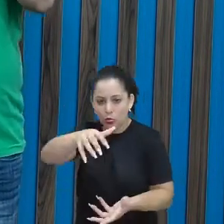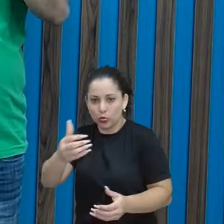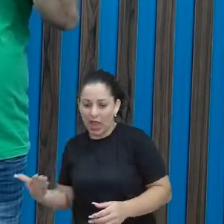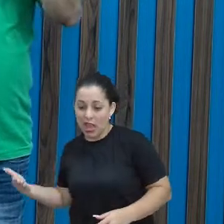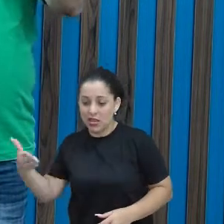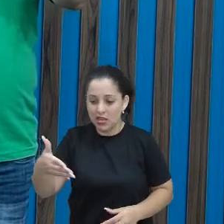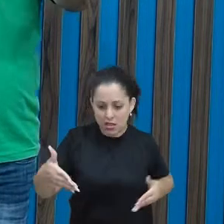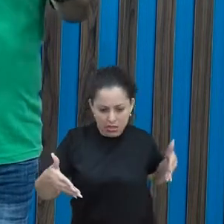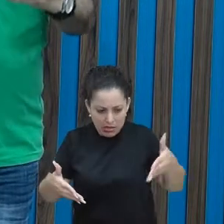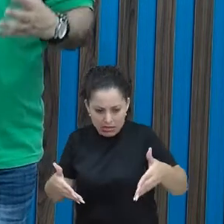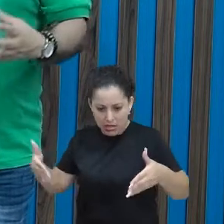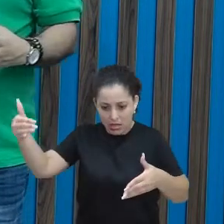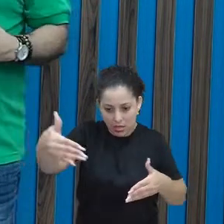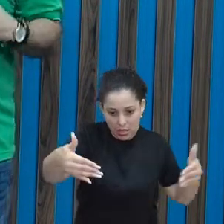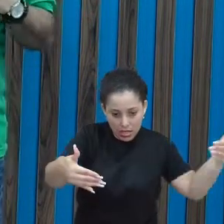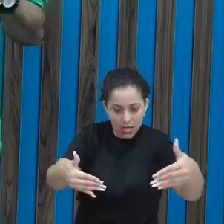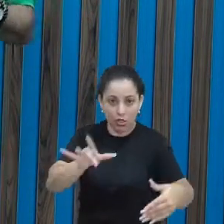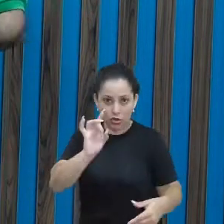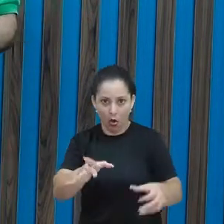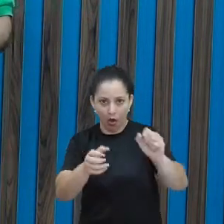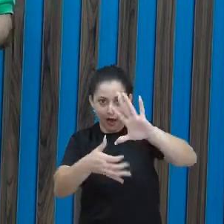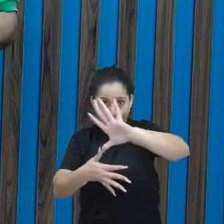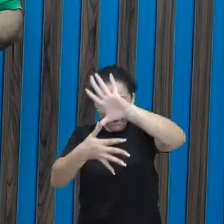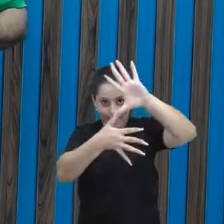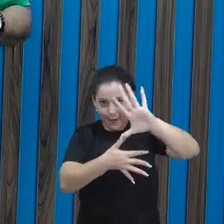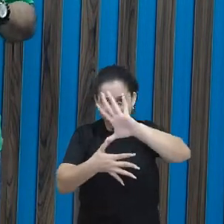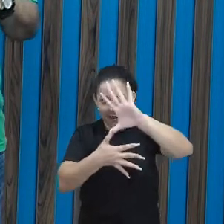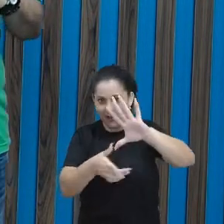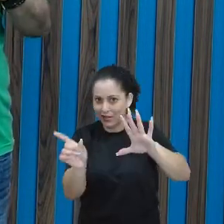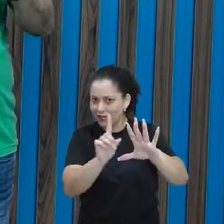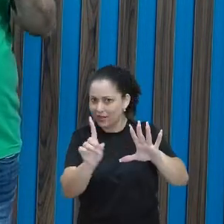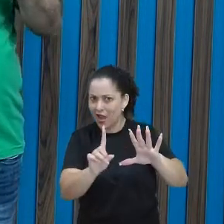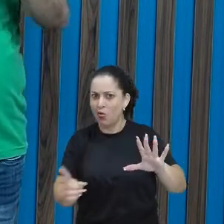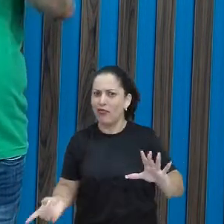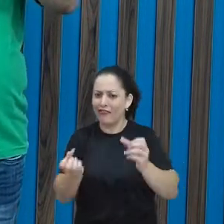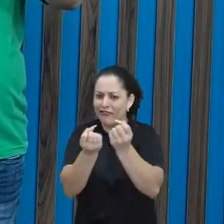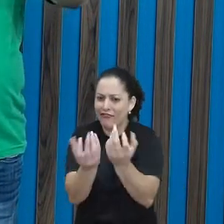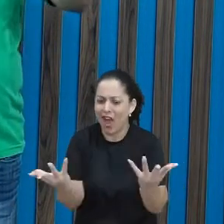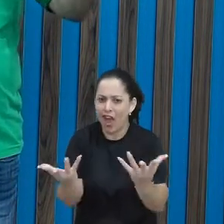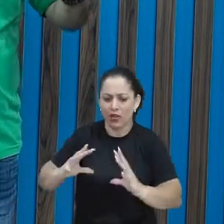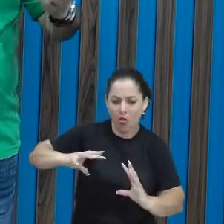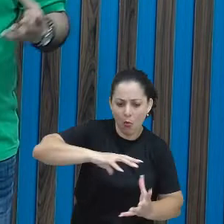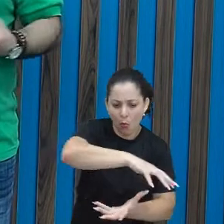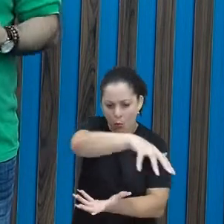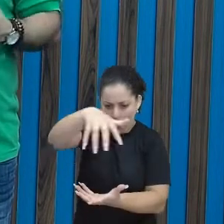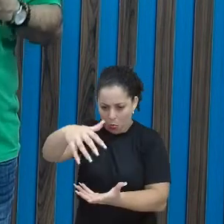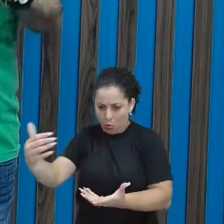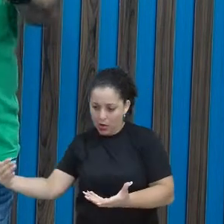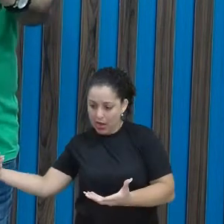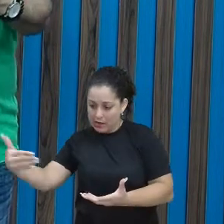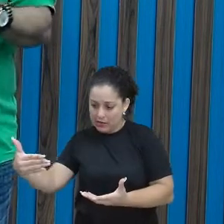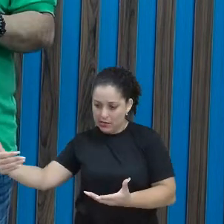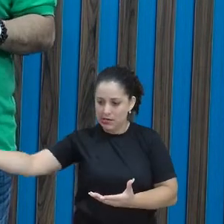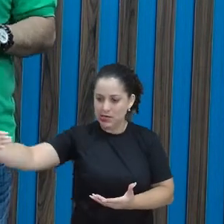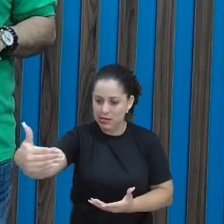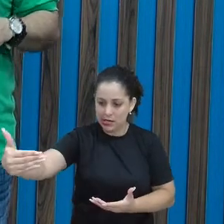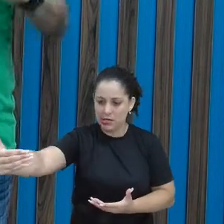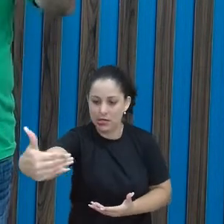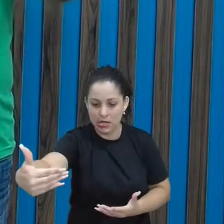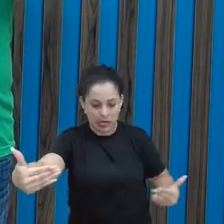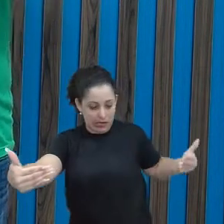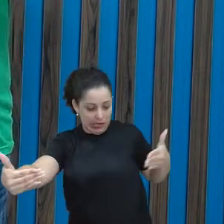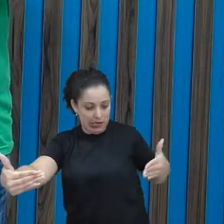não mais a América, mas agora outras áreas. Então, vejam, a gente tinha lá o chamado Velho Mundo, né, que a gente citou no